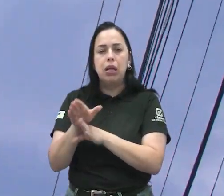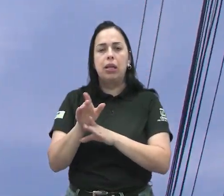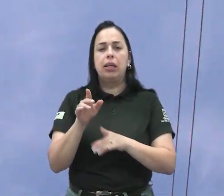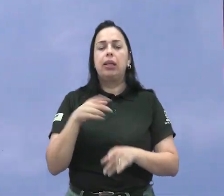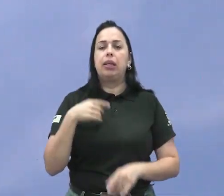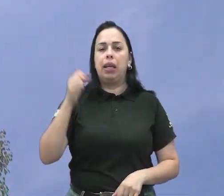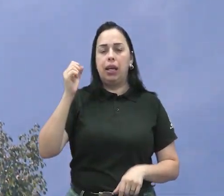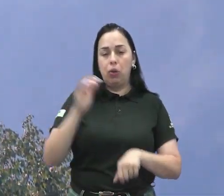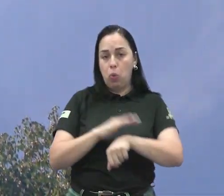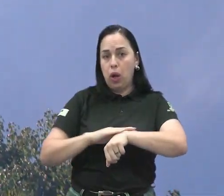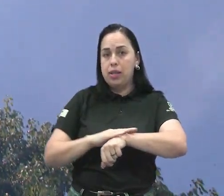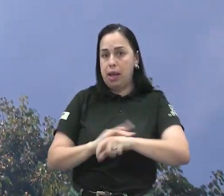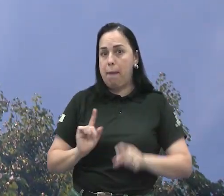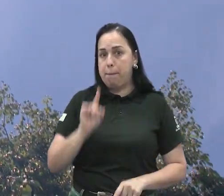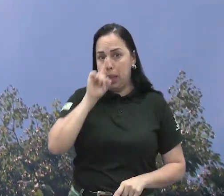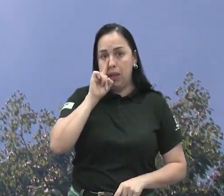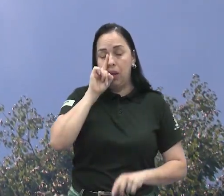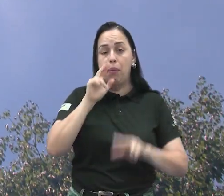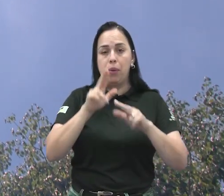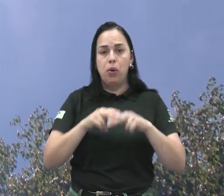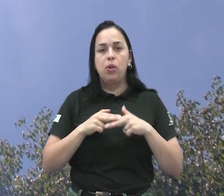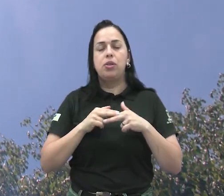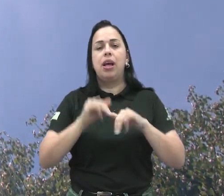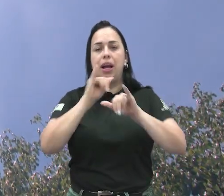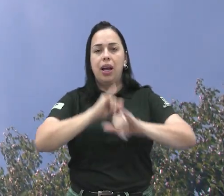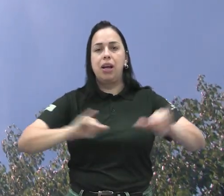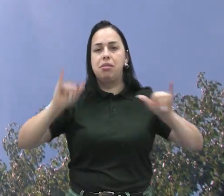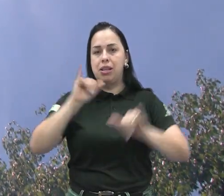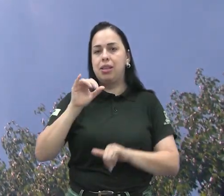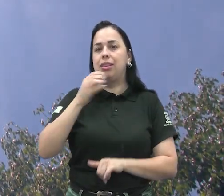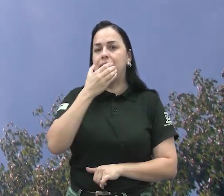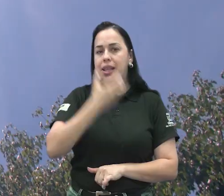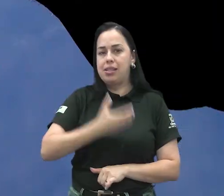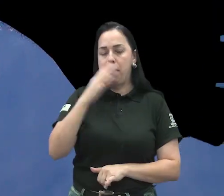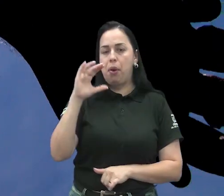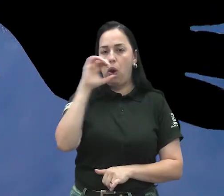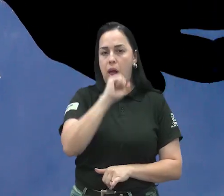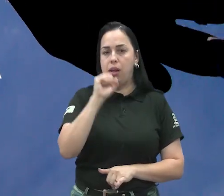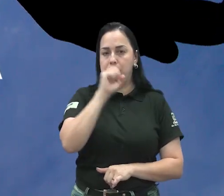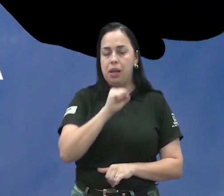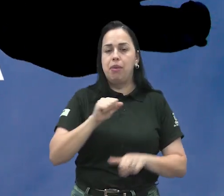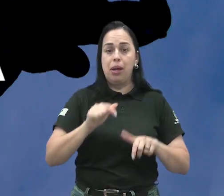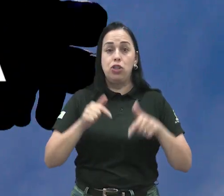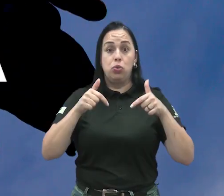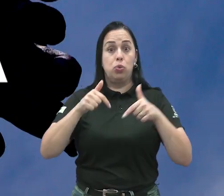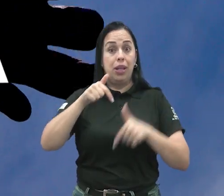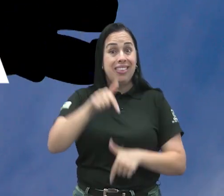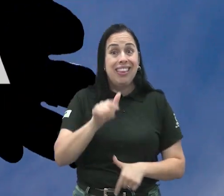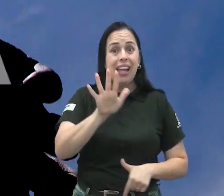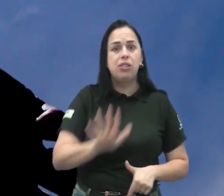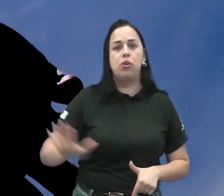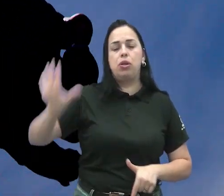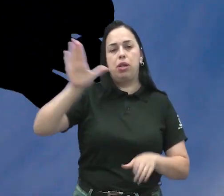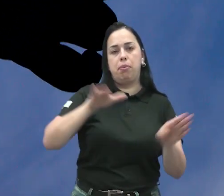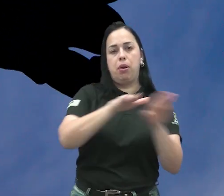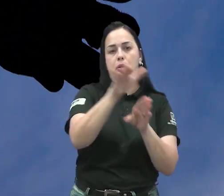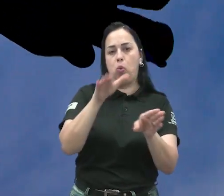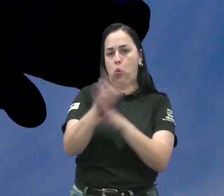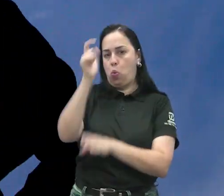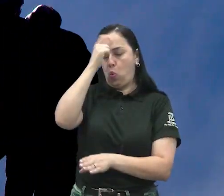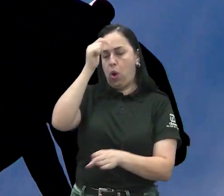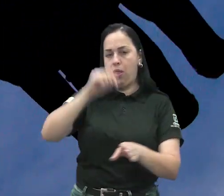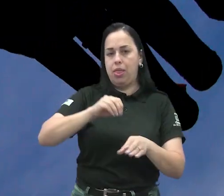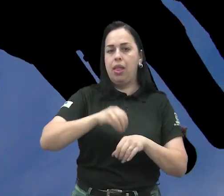pessoas os perigos do câncer de pele, existe a campanha Dezembro Laranja, uma ação nacional de conscientização sobre